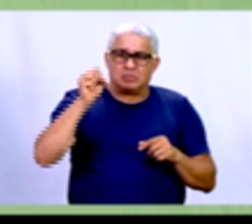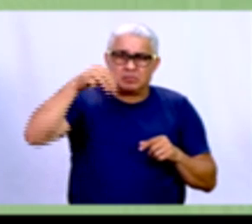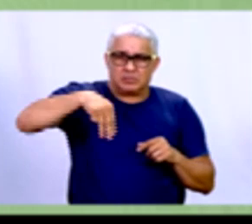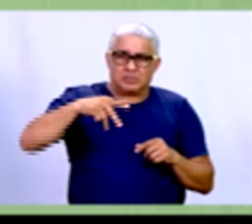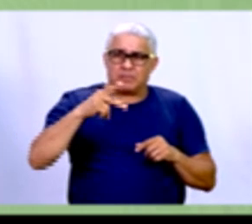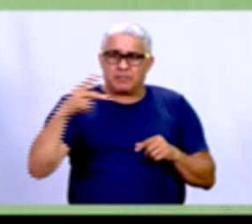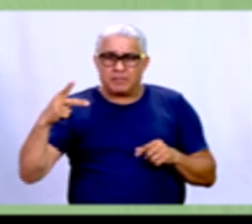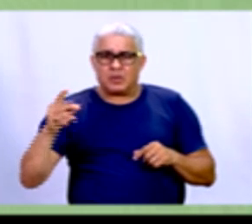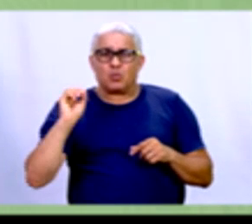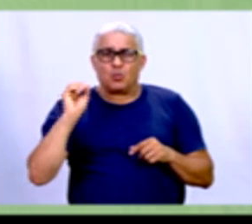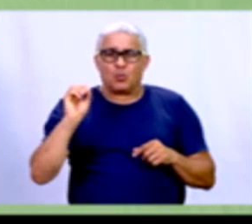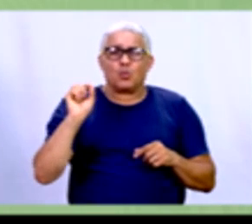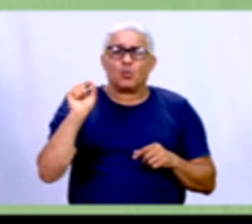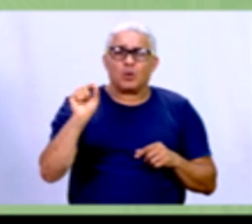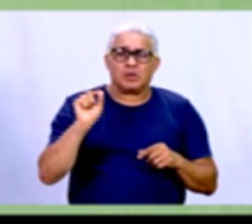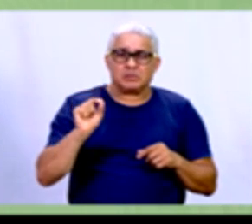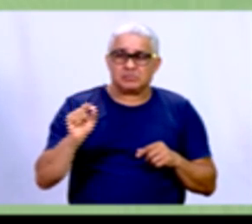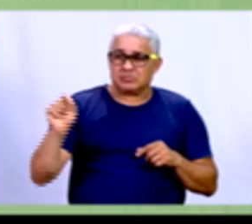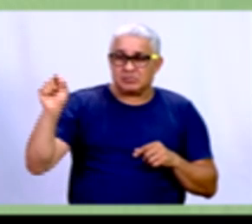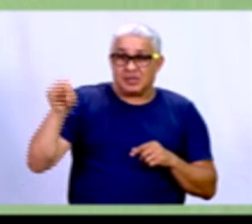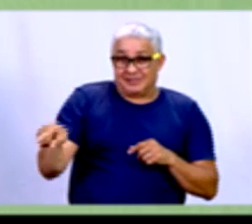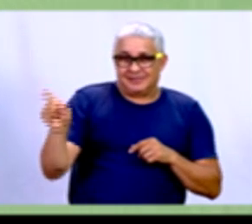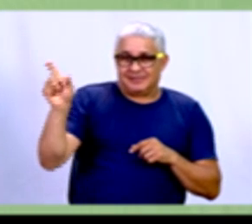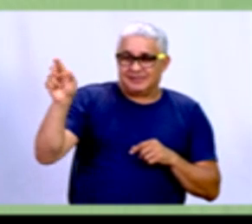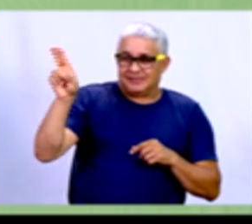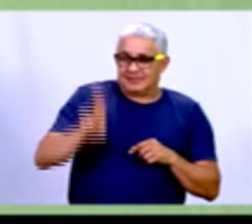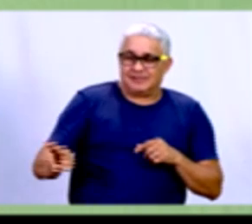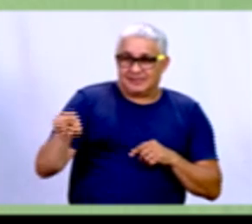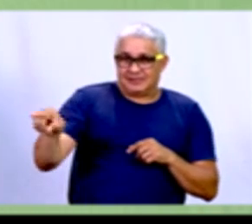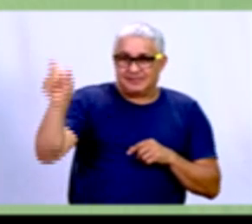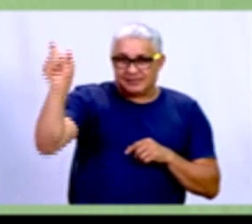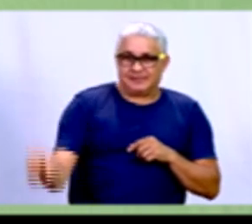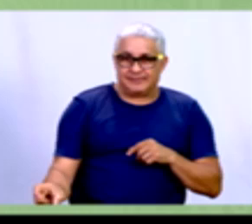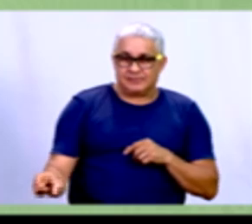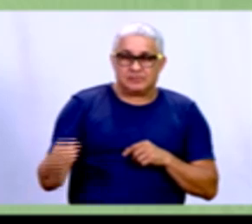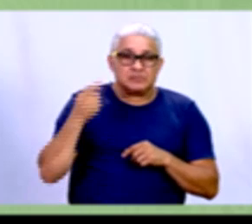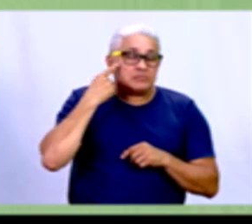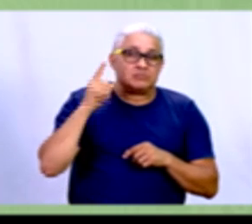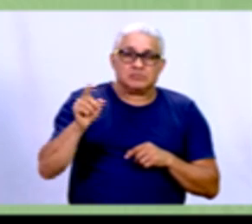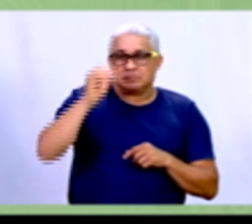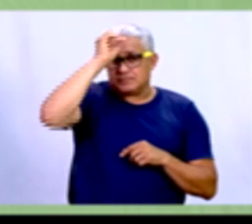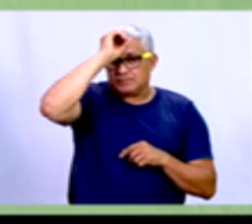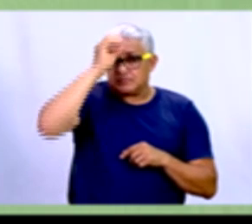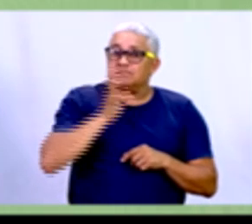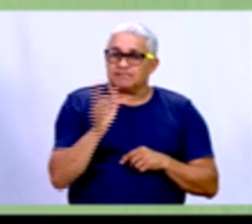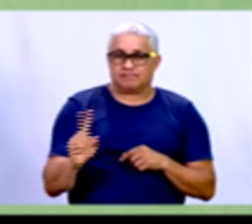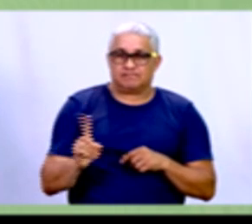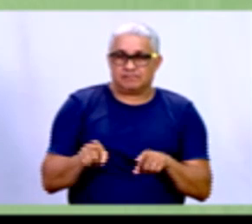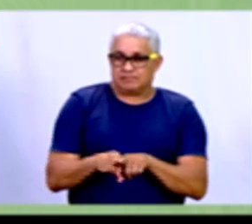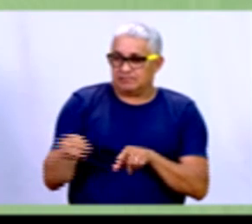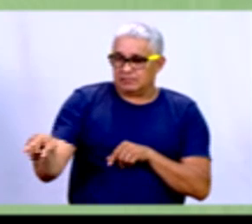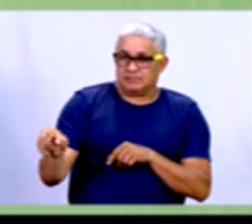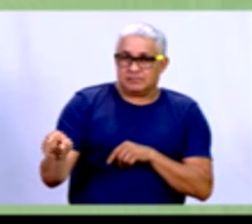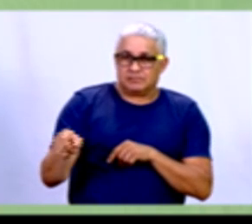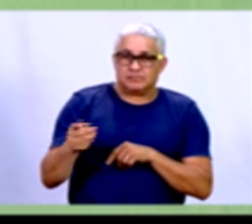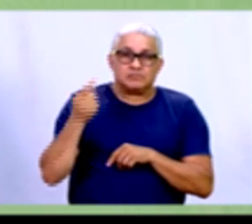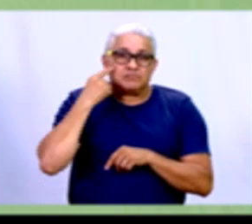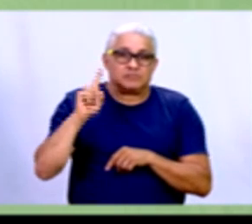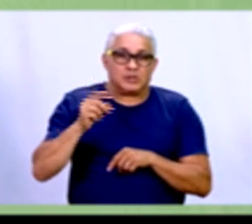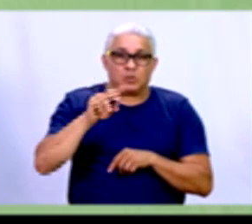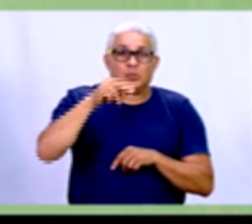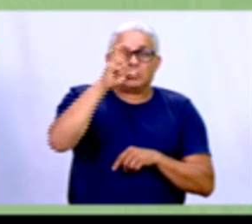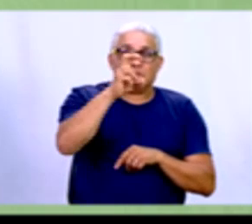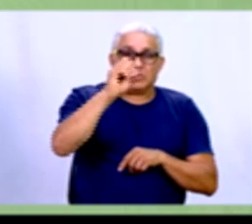o nosso usuário não sabe quem é o servidor de SMTP e qual é o servidor de POP, e ele não sabe o que é